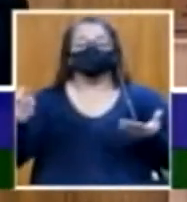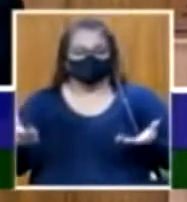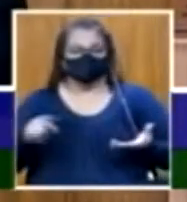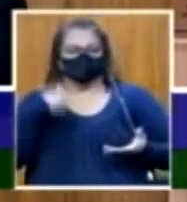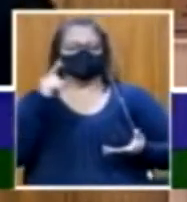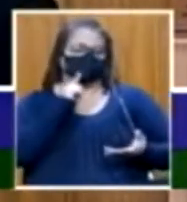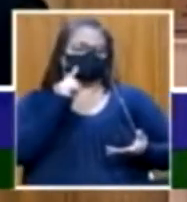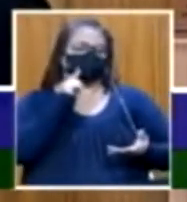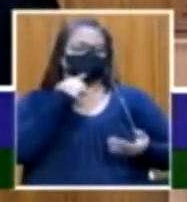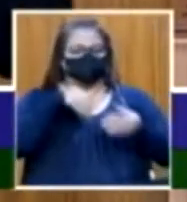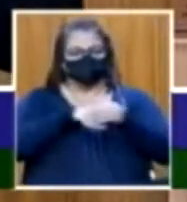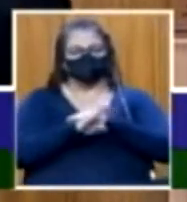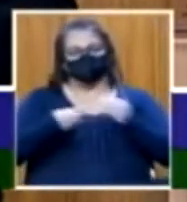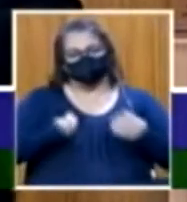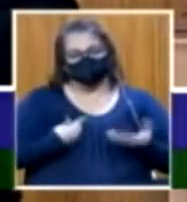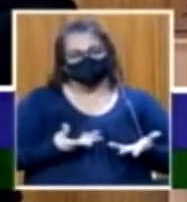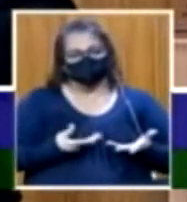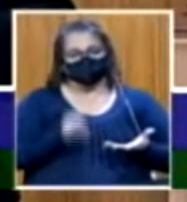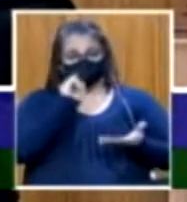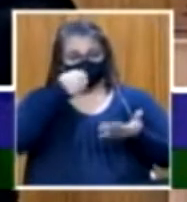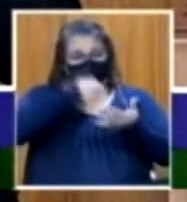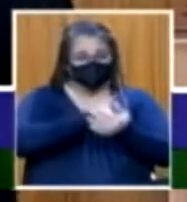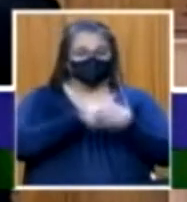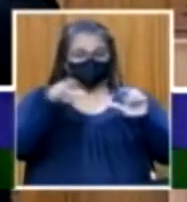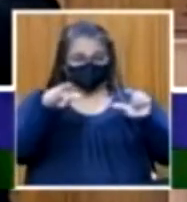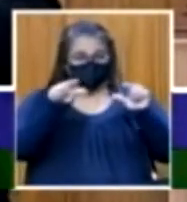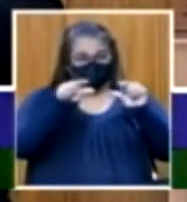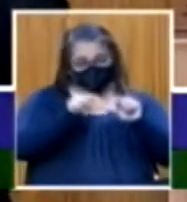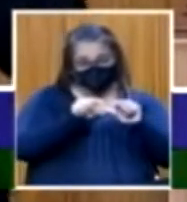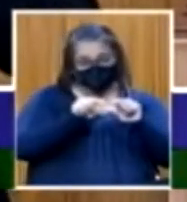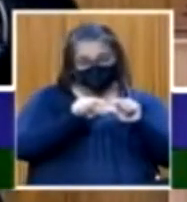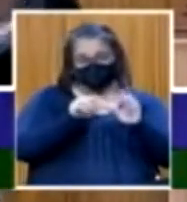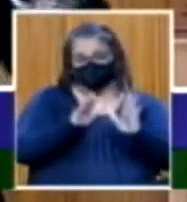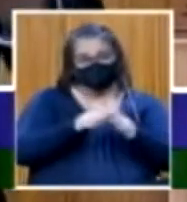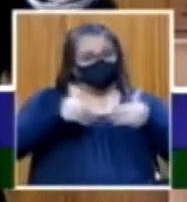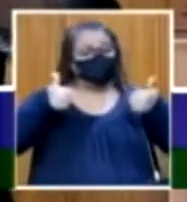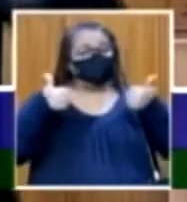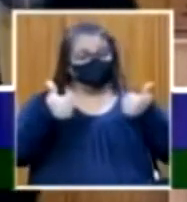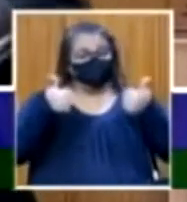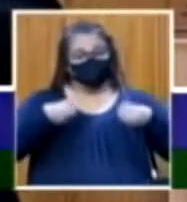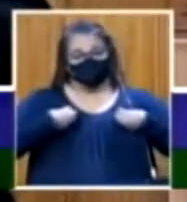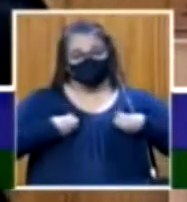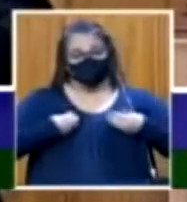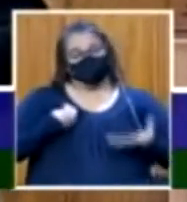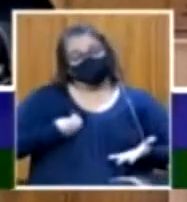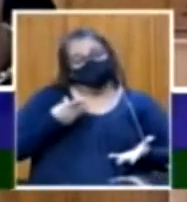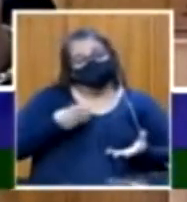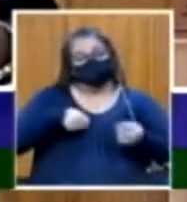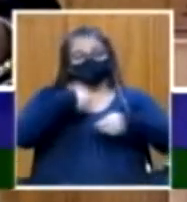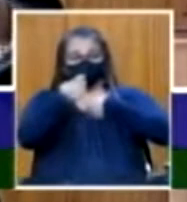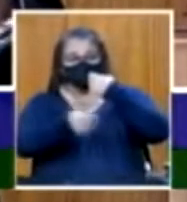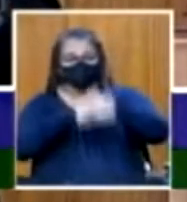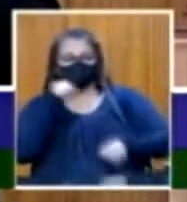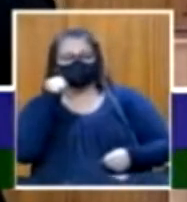impacta o nosso dia a dia e como uma carga tributária menor faz com que nós tenhamos uma economia mais forte. É o